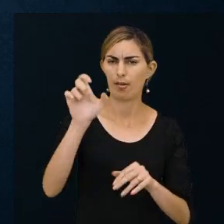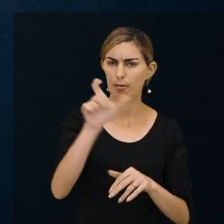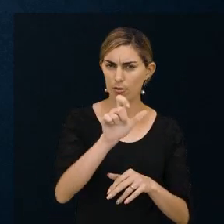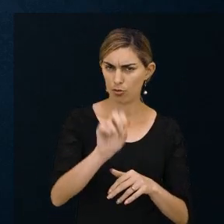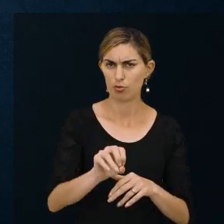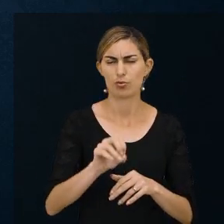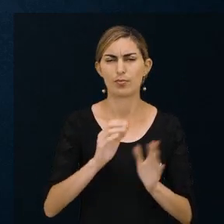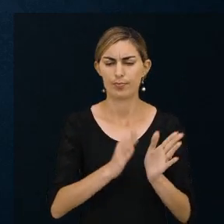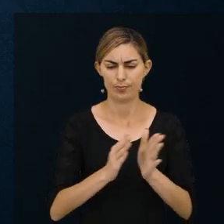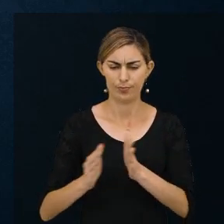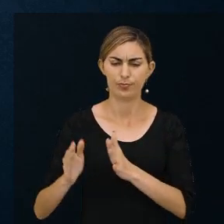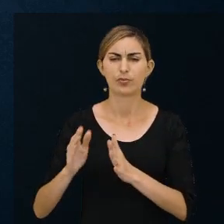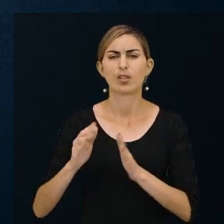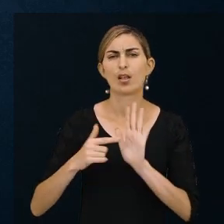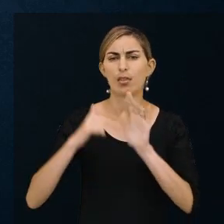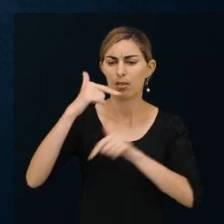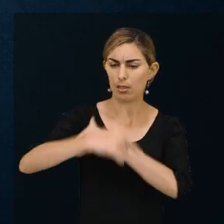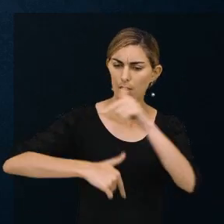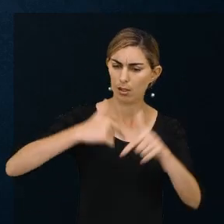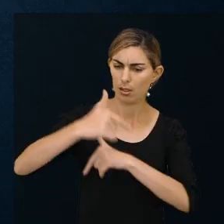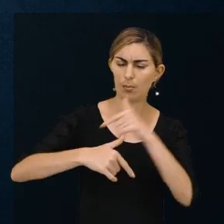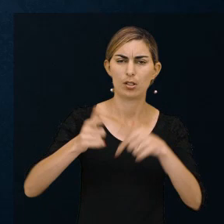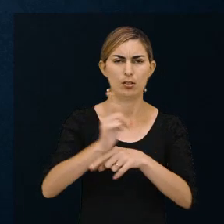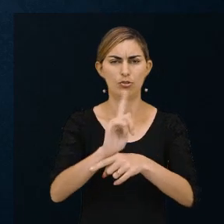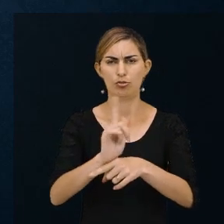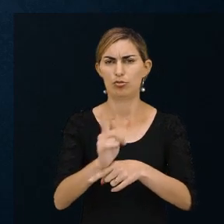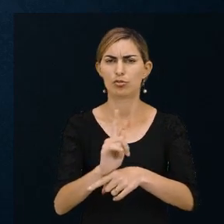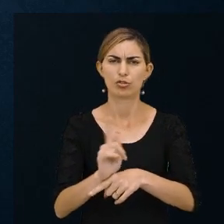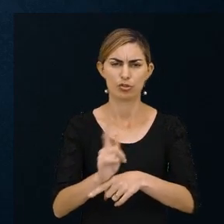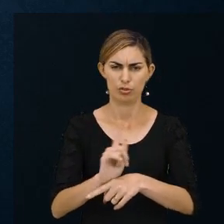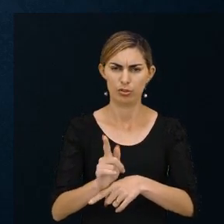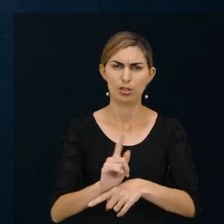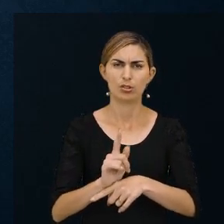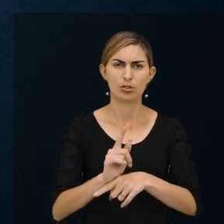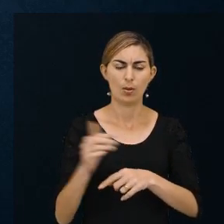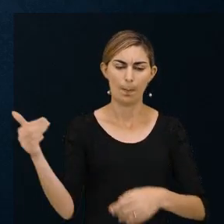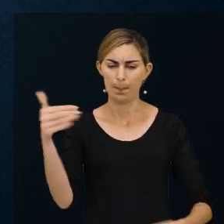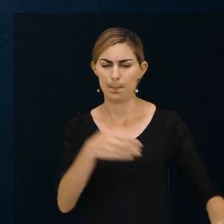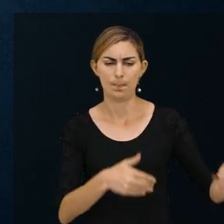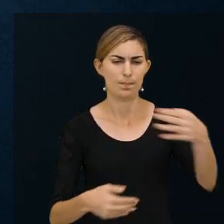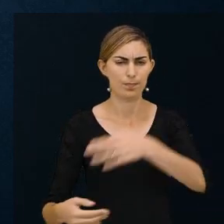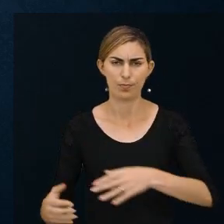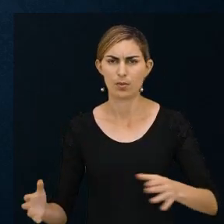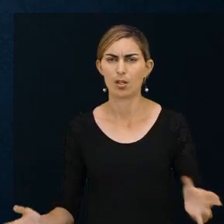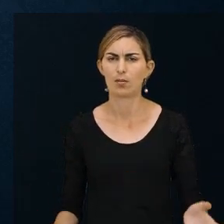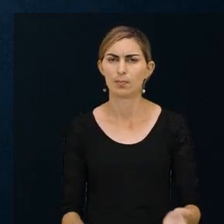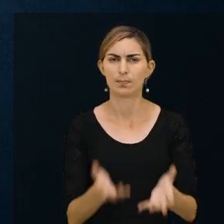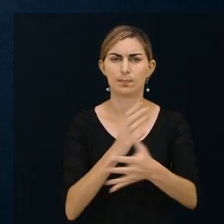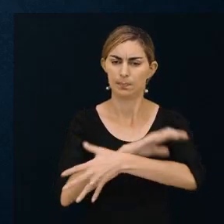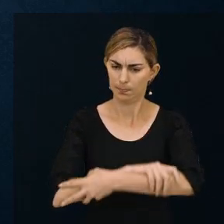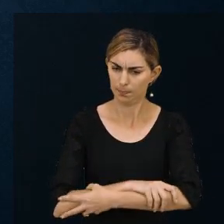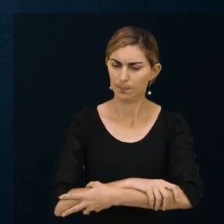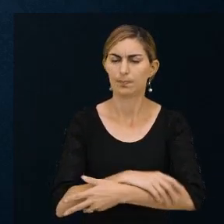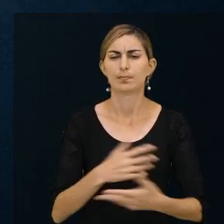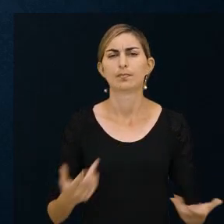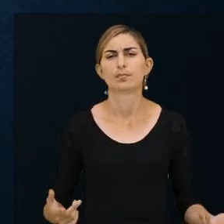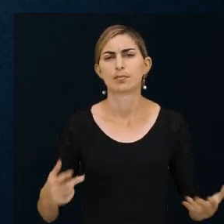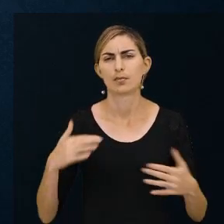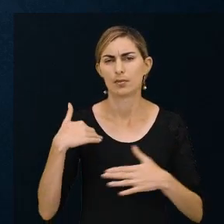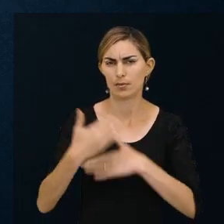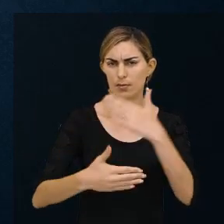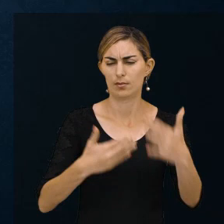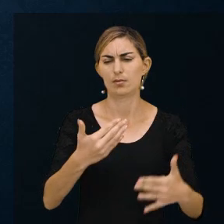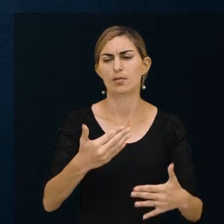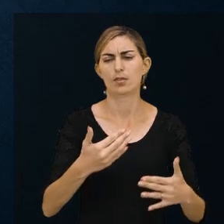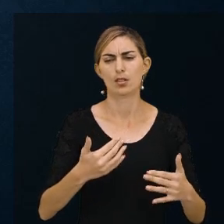desse organograma é que vão trabalhar para uma gestão participativa, colaborativa, né,